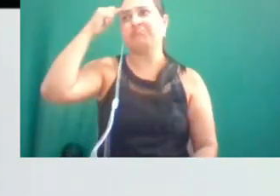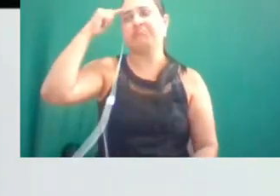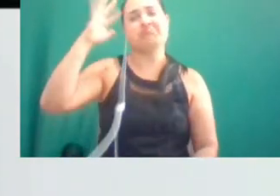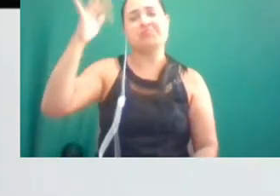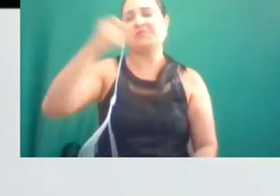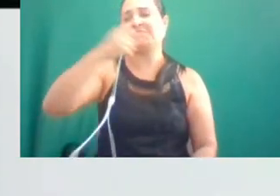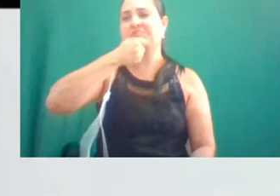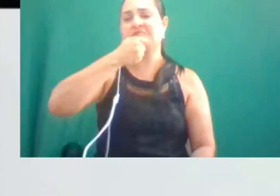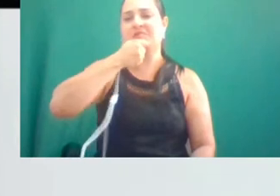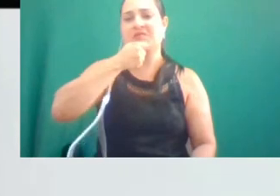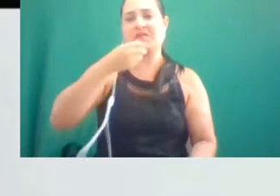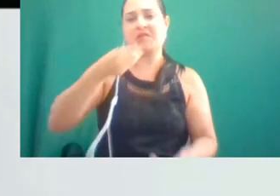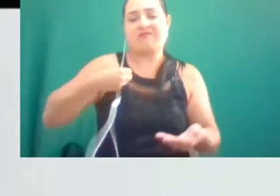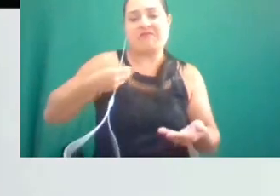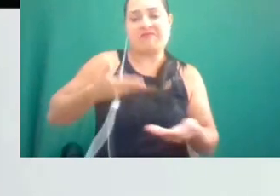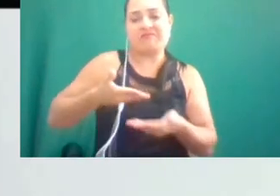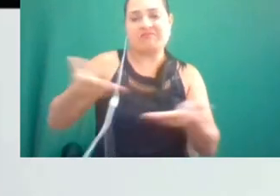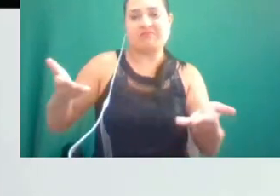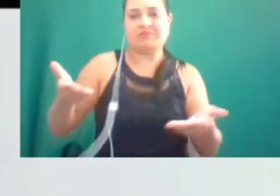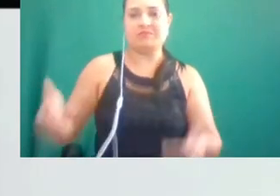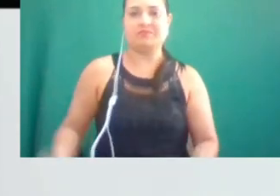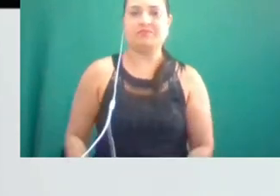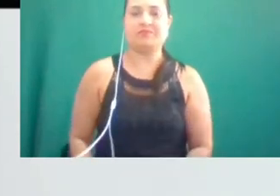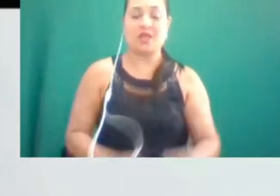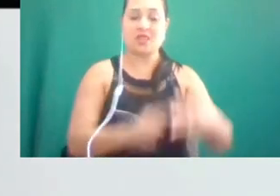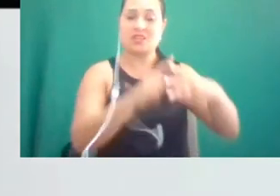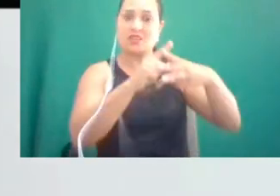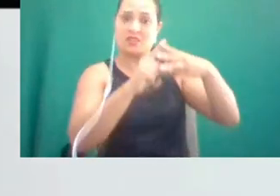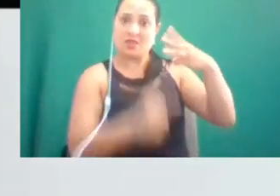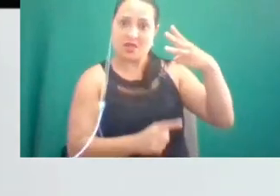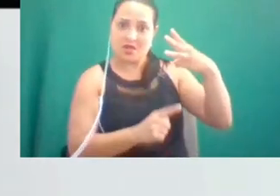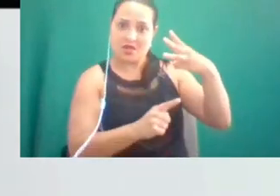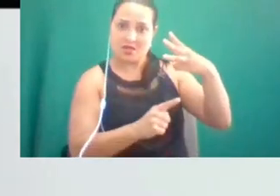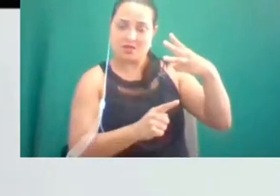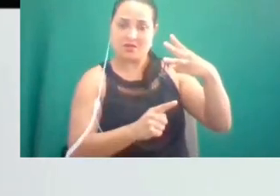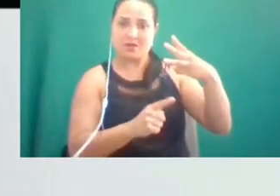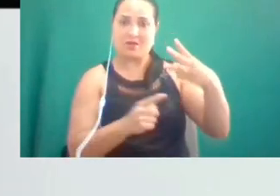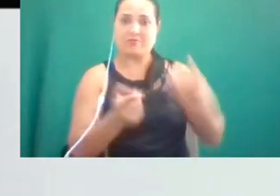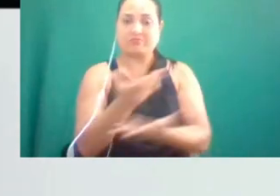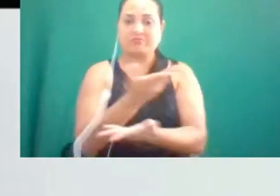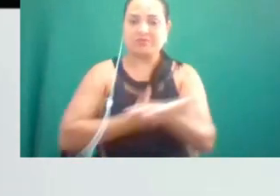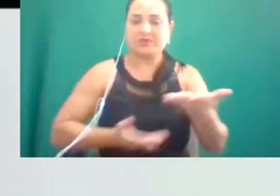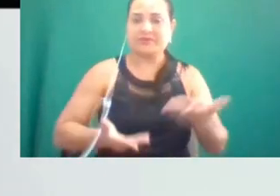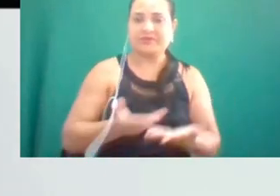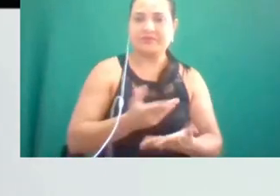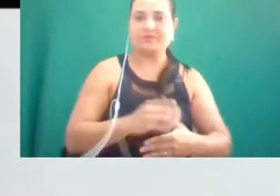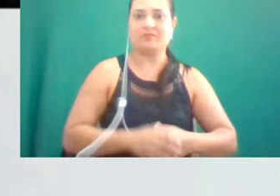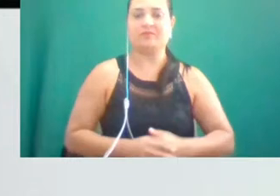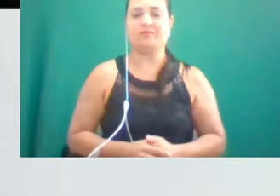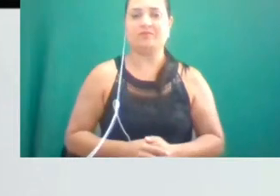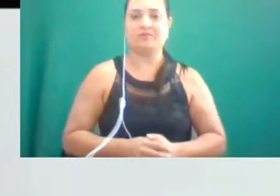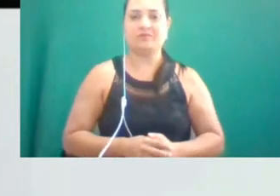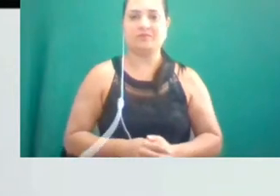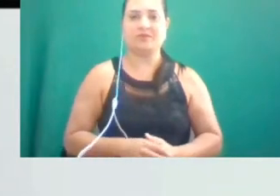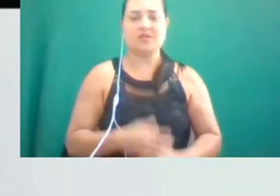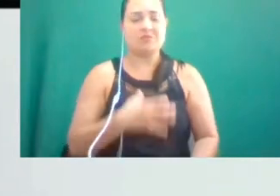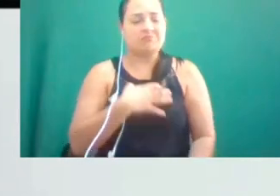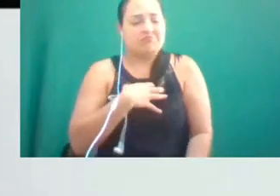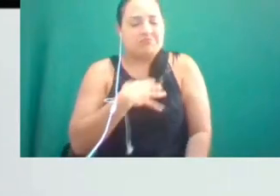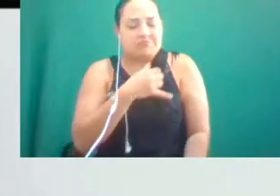nesse momento, finalizando a graduação. E por falar em dificuldades, o segundo